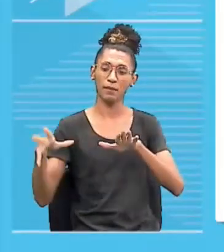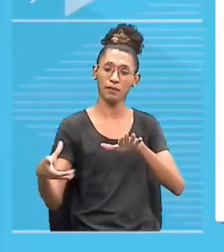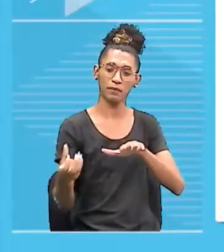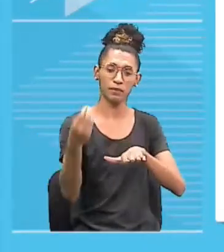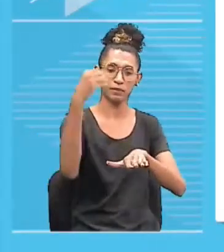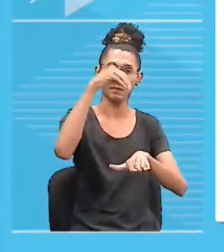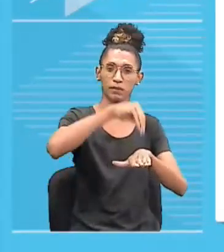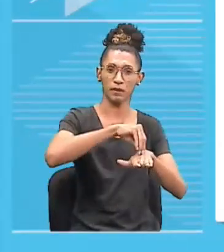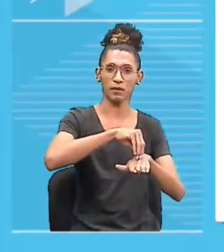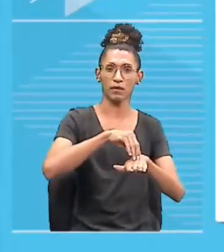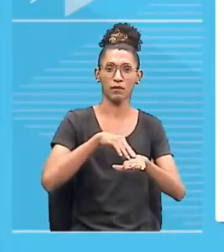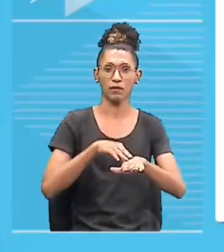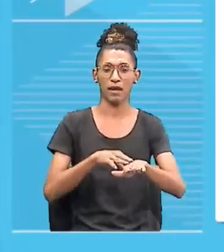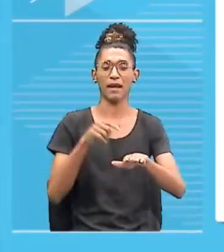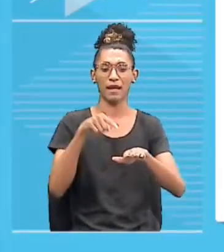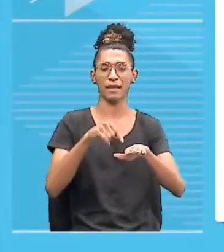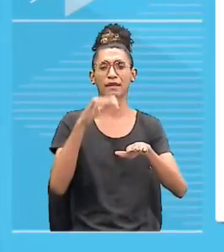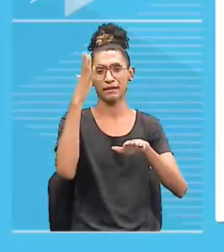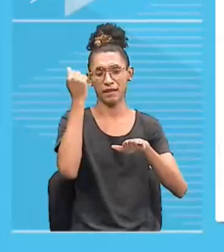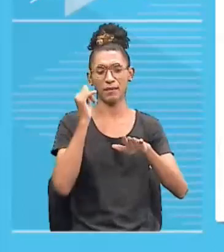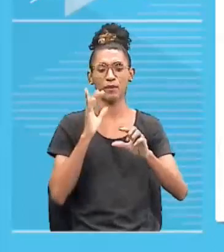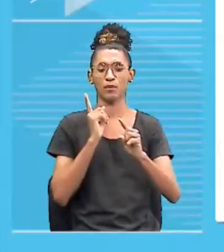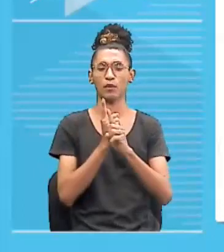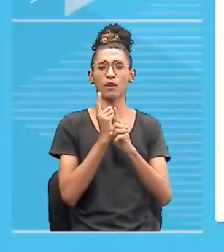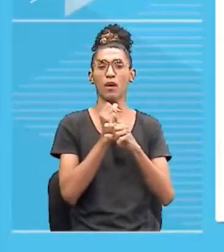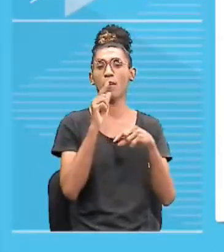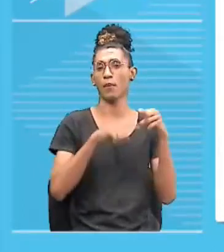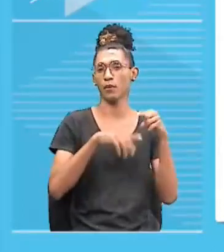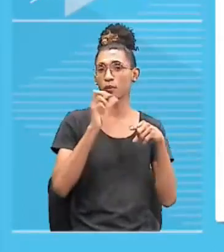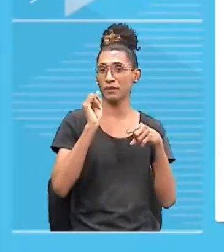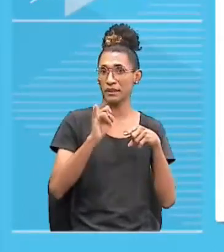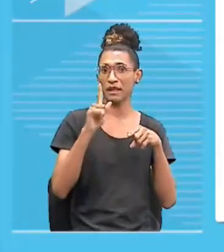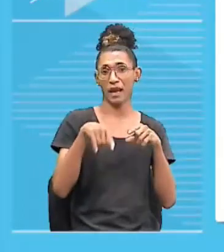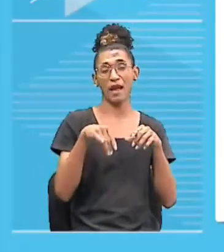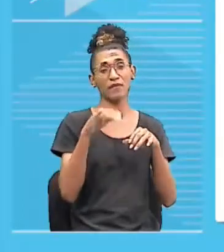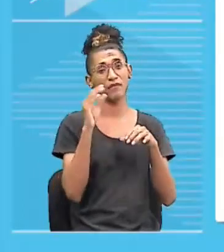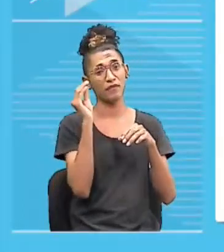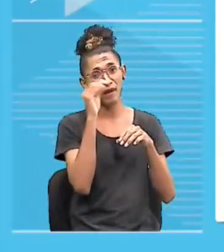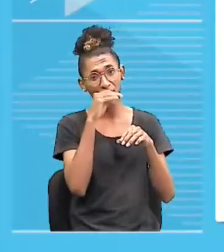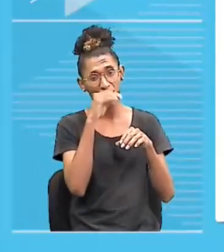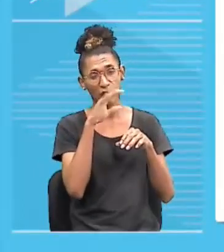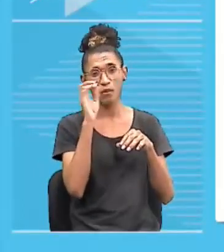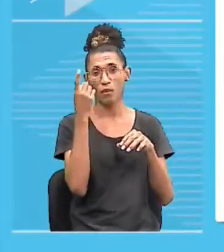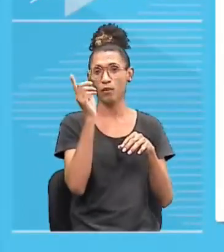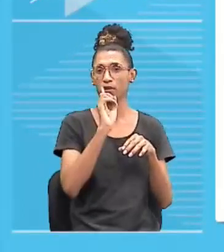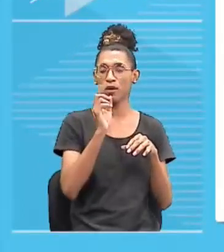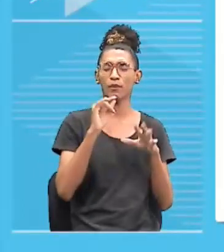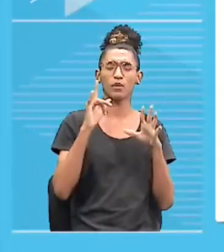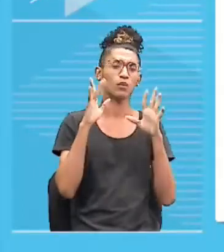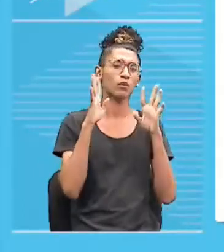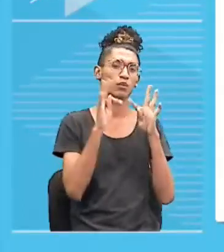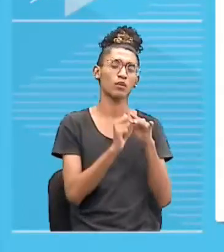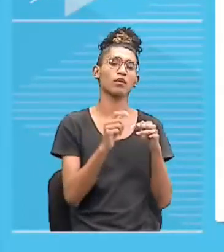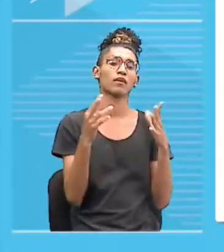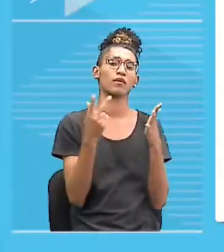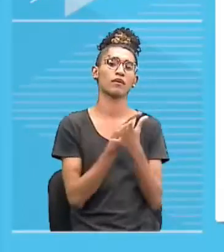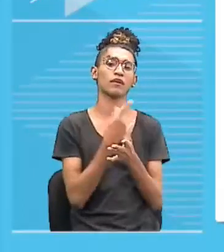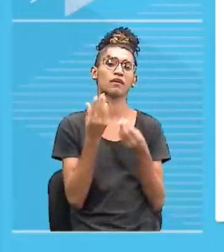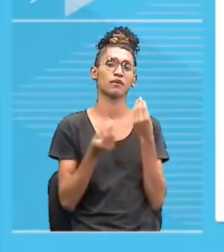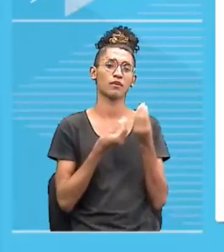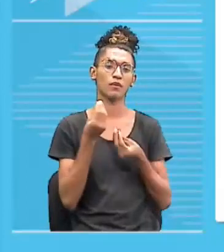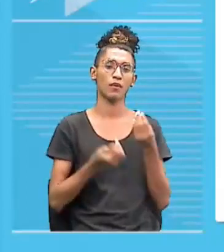sabem identificar qual é o produto, se é um produto frágil, que não é frágil. Então, tudo isso se dá através